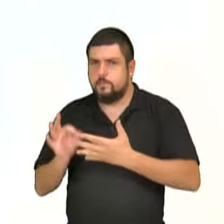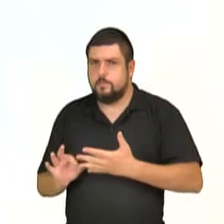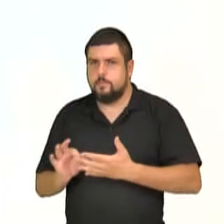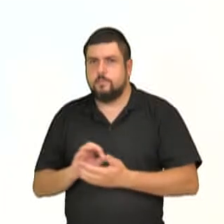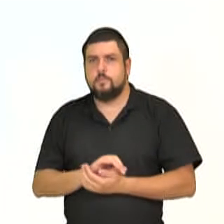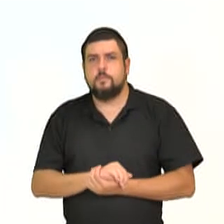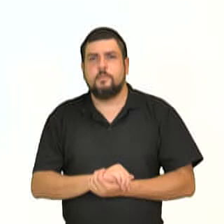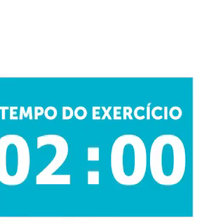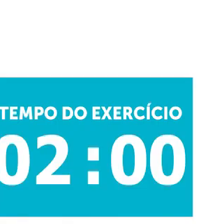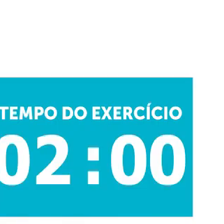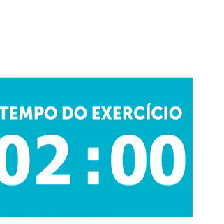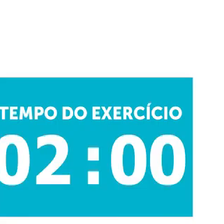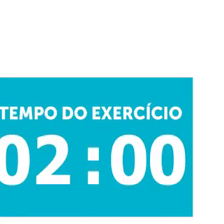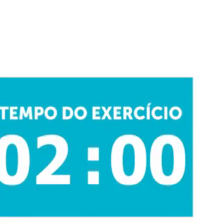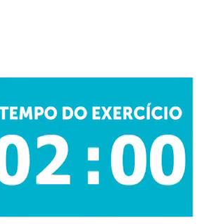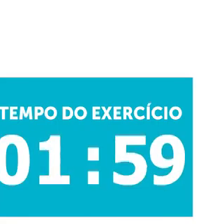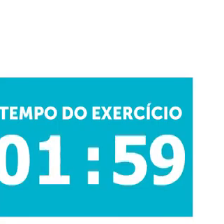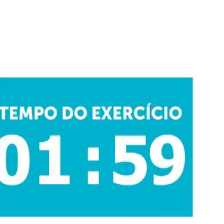corrigimos.